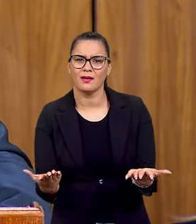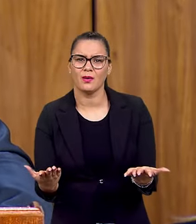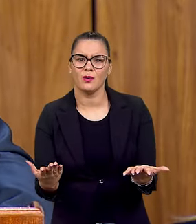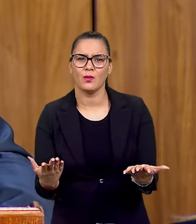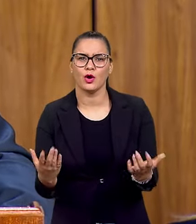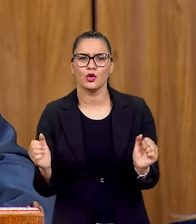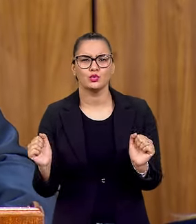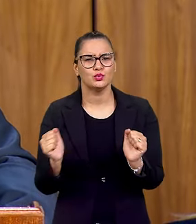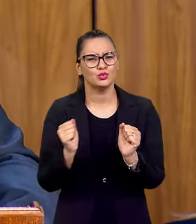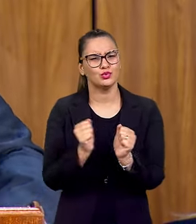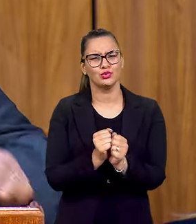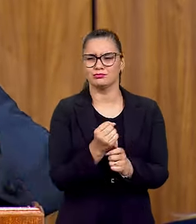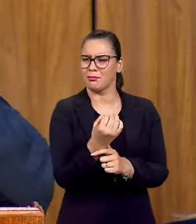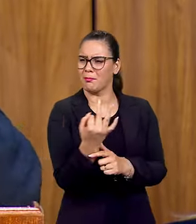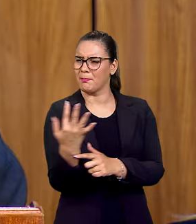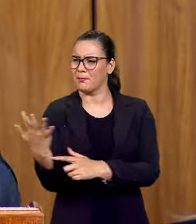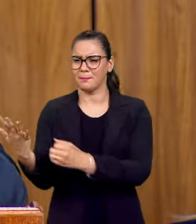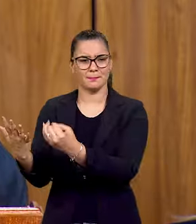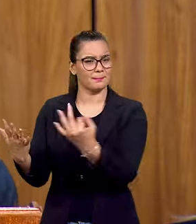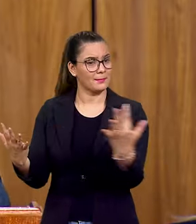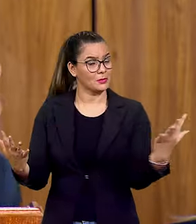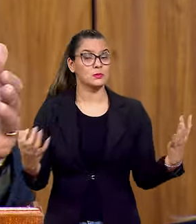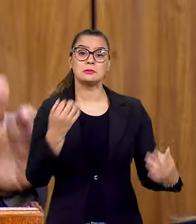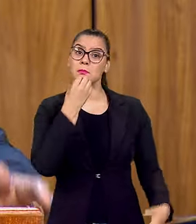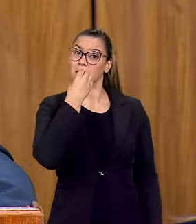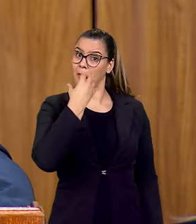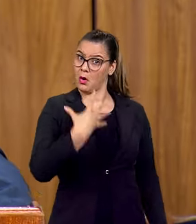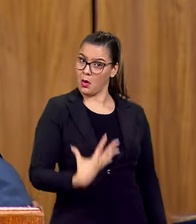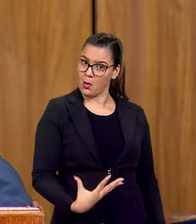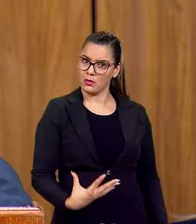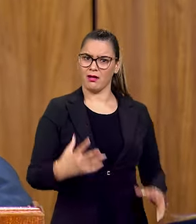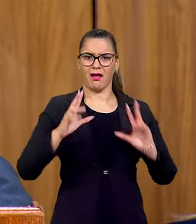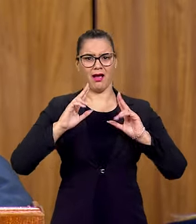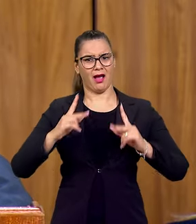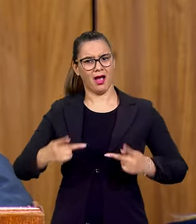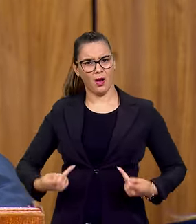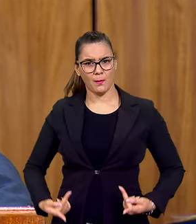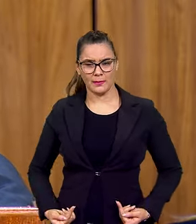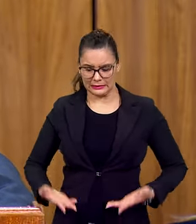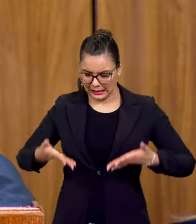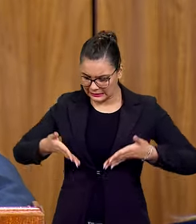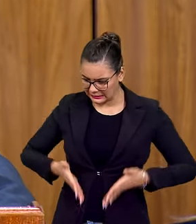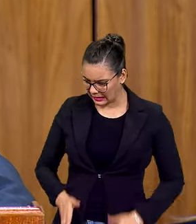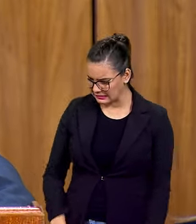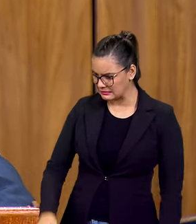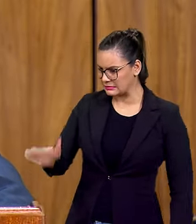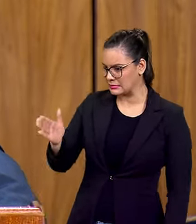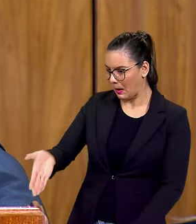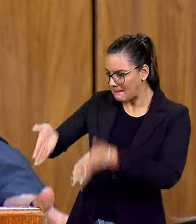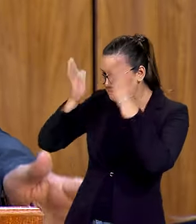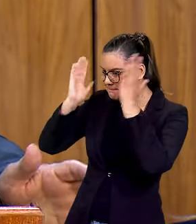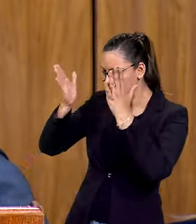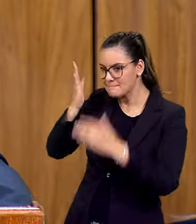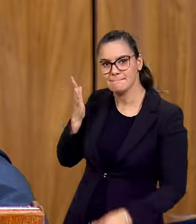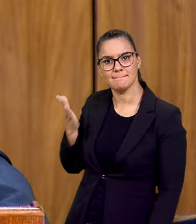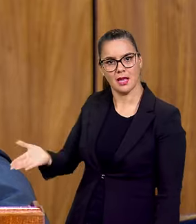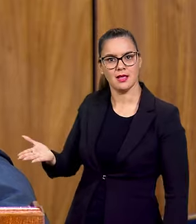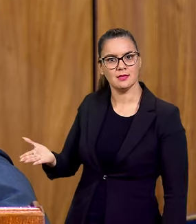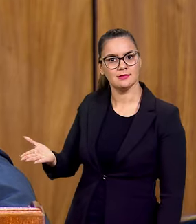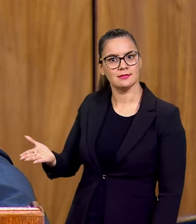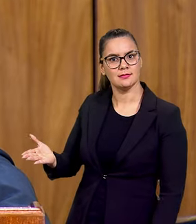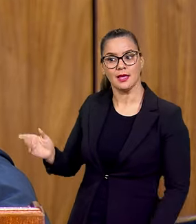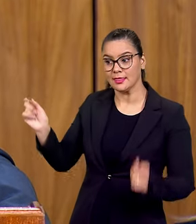cometeu quando, junto com tanta gente boa, a humanidade pariu uma besta